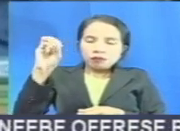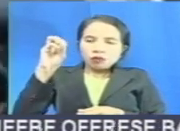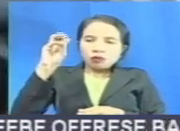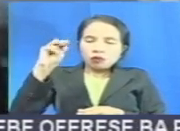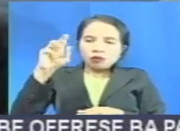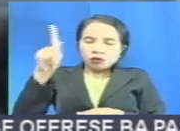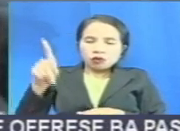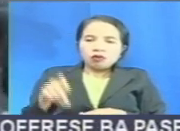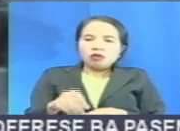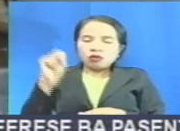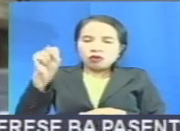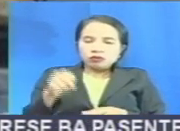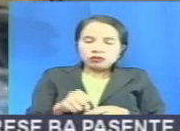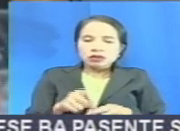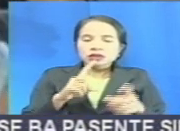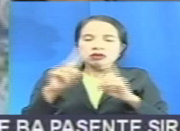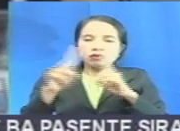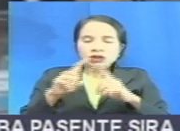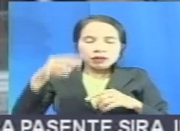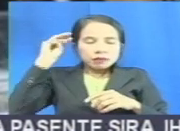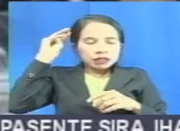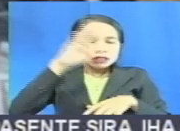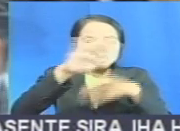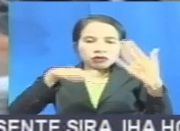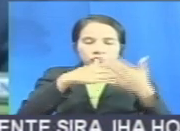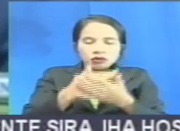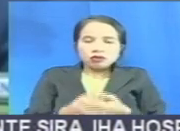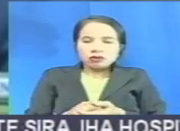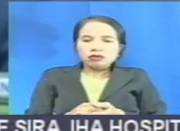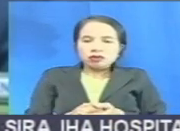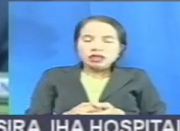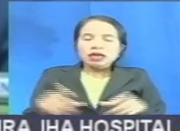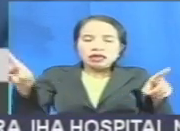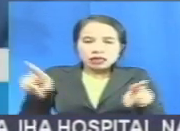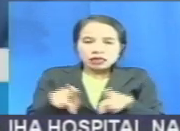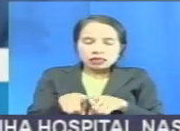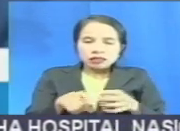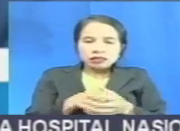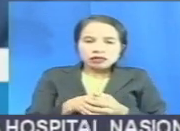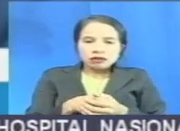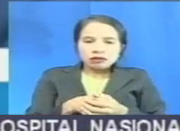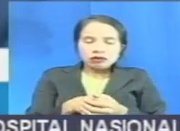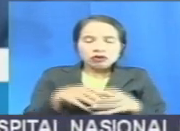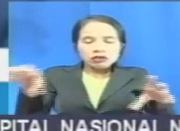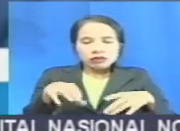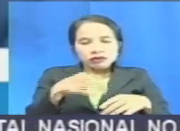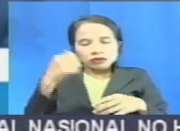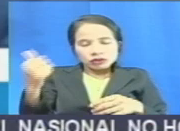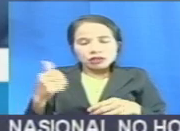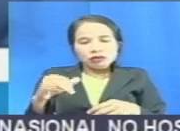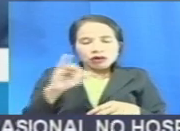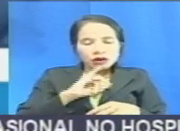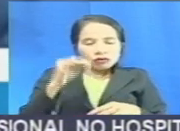siraniano, não promete, se informa para o Ministério relevantes. Em relação ao Tivésia Seluc, ao toma nota